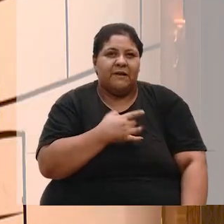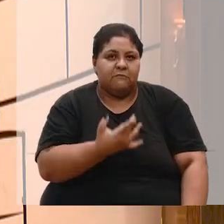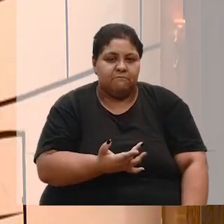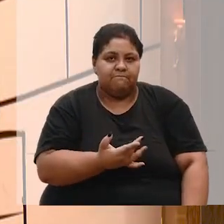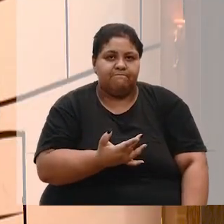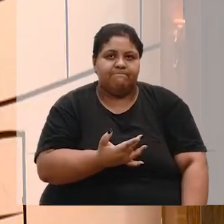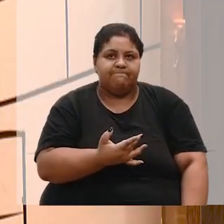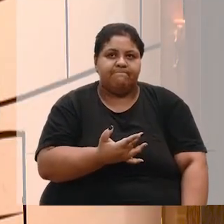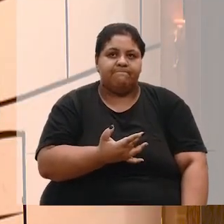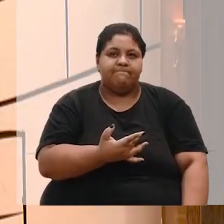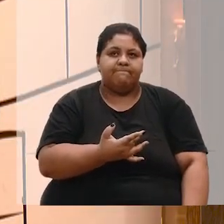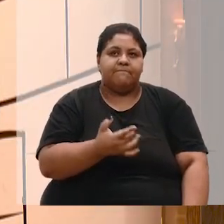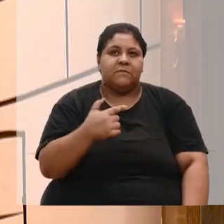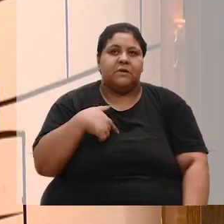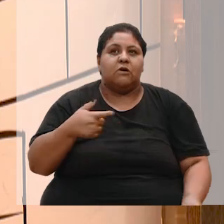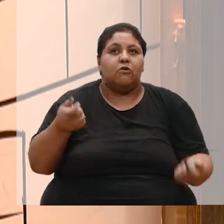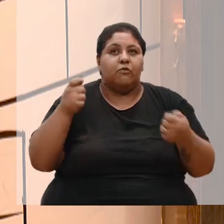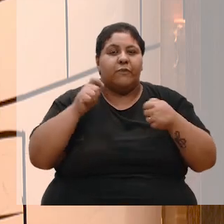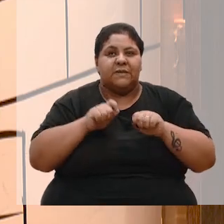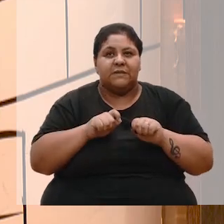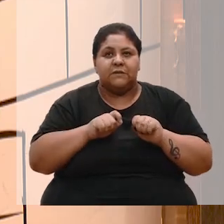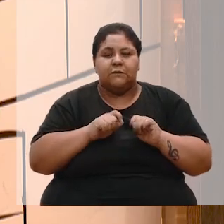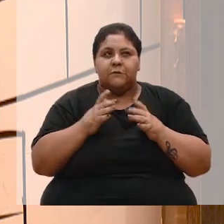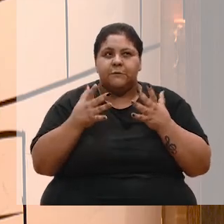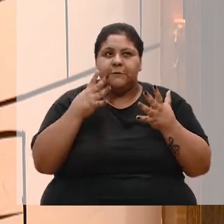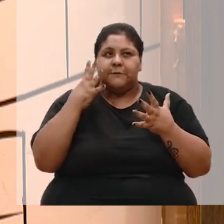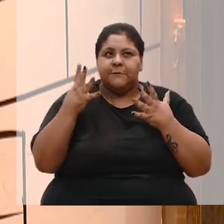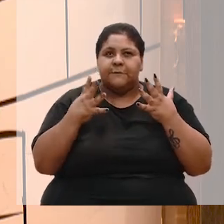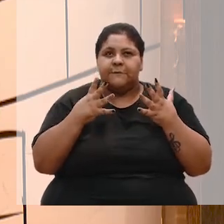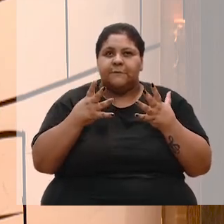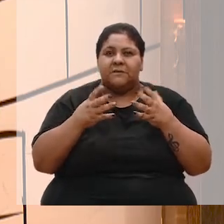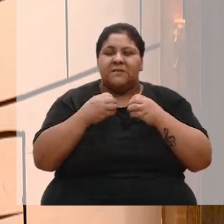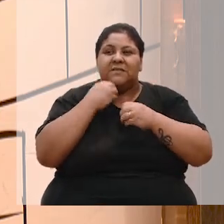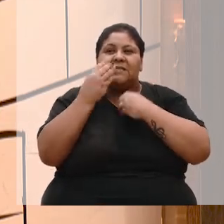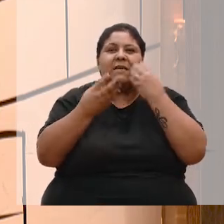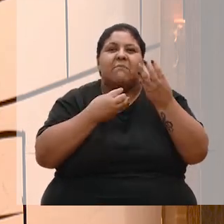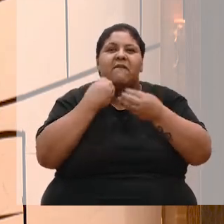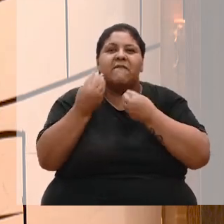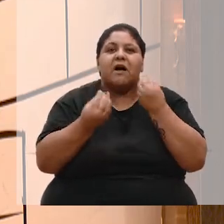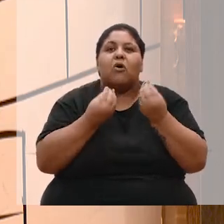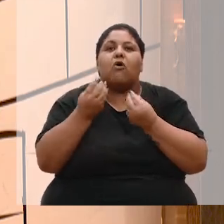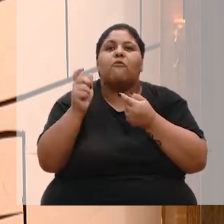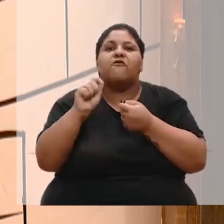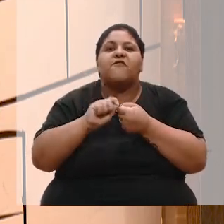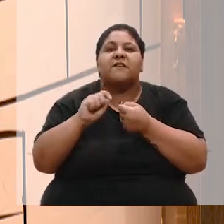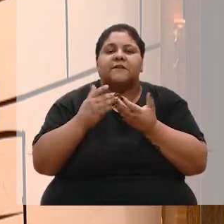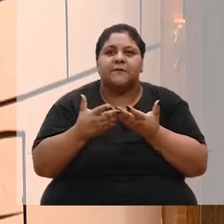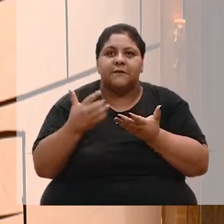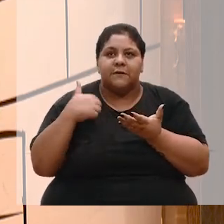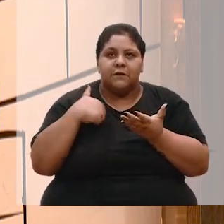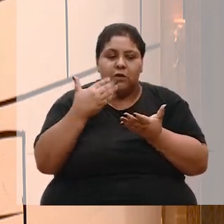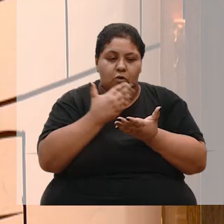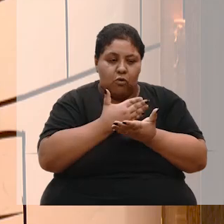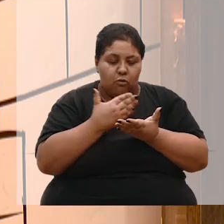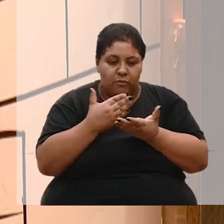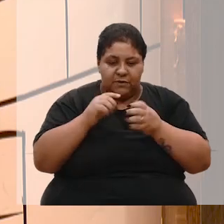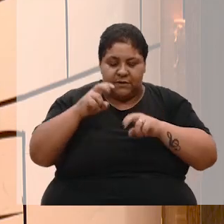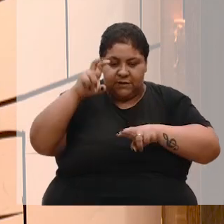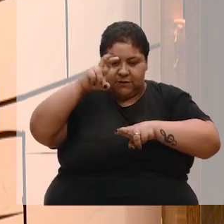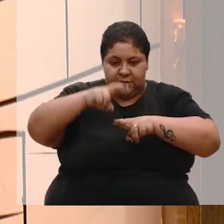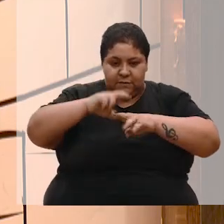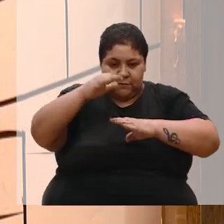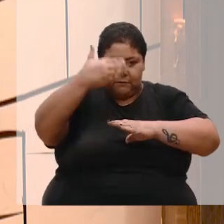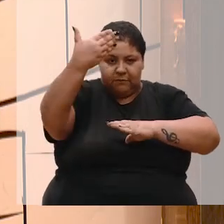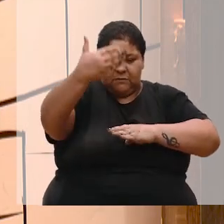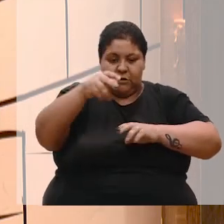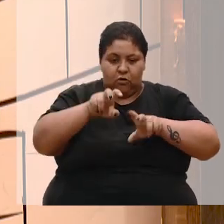Então, foi assim, eu preciso colocar isso, desabafar. Como fazer isso? Aí eu sentava na frente do computador e